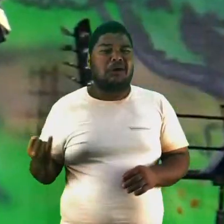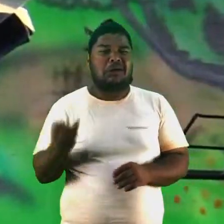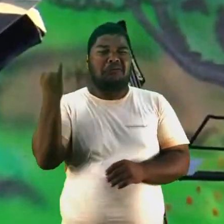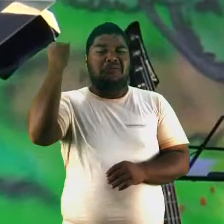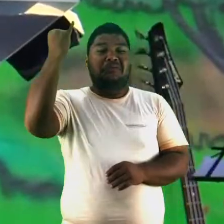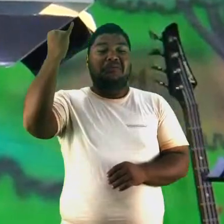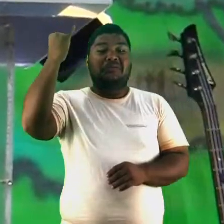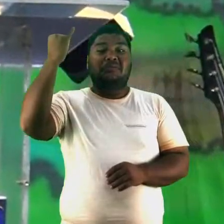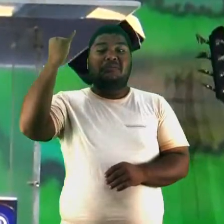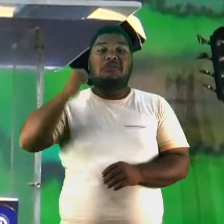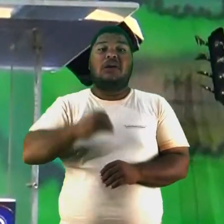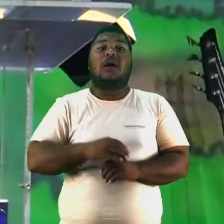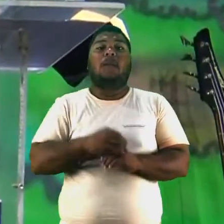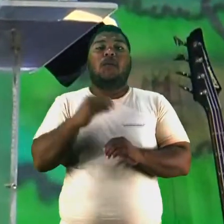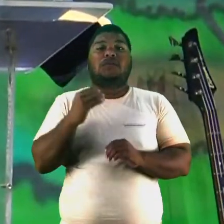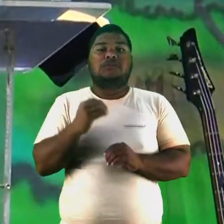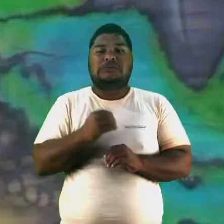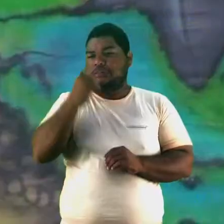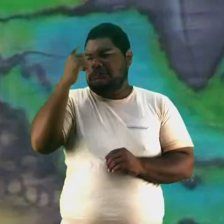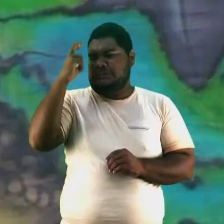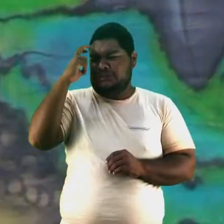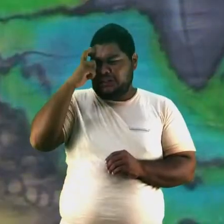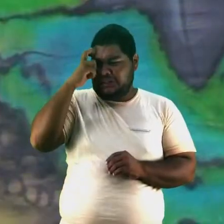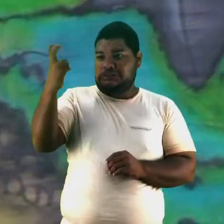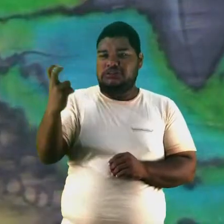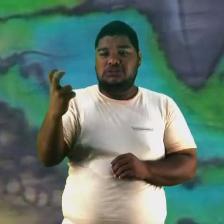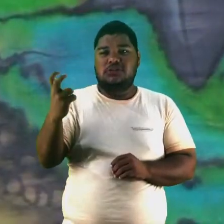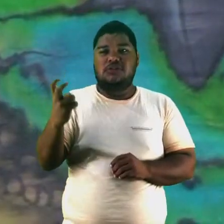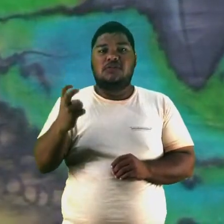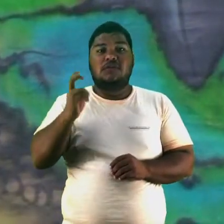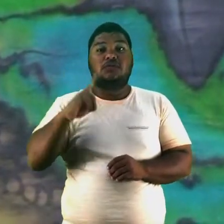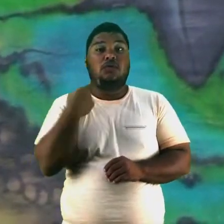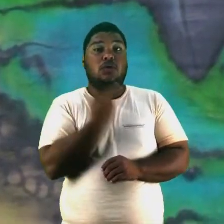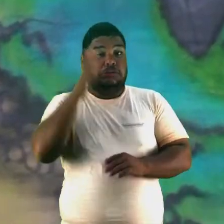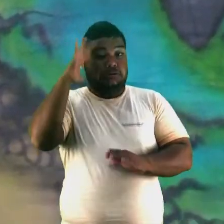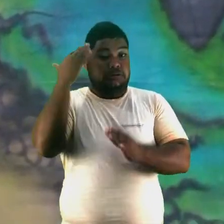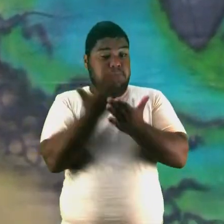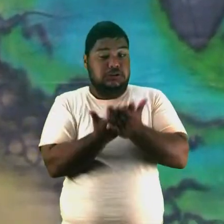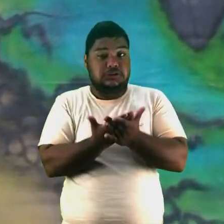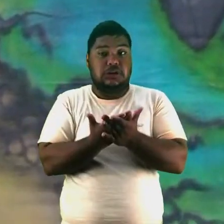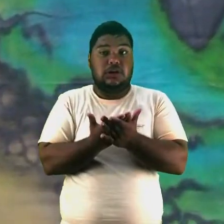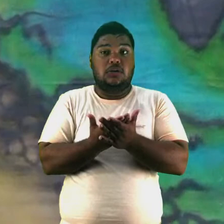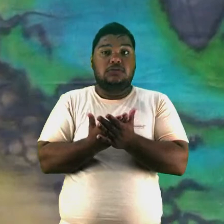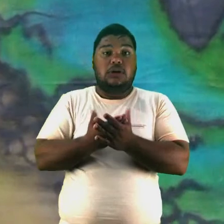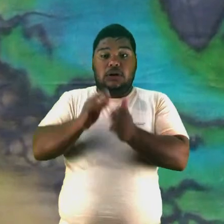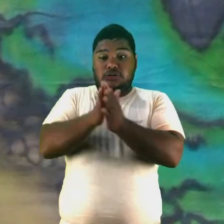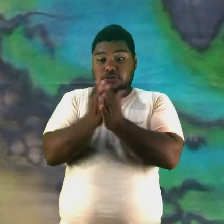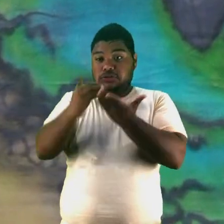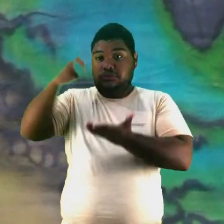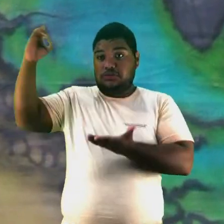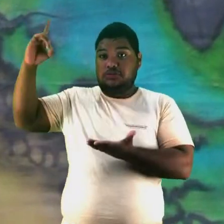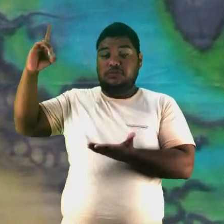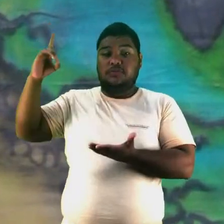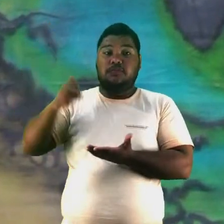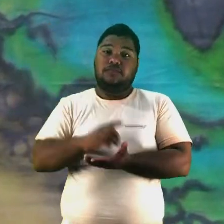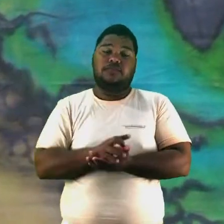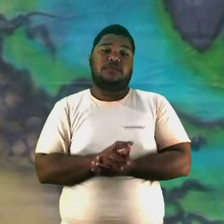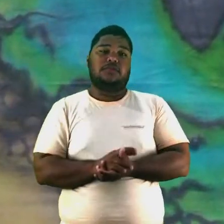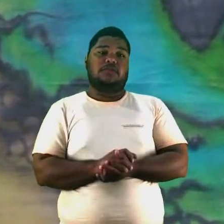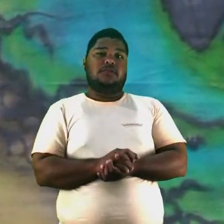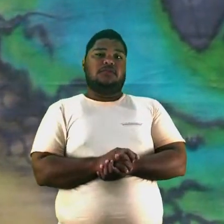racional, é muito mais inteligente nós acreditarmos nas Escrituras do que nós acreditarmos no Big Bang ou na evolução.